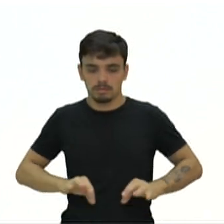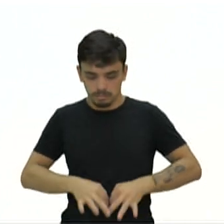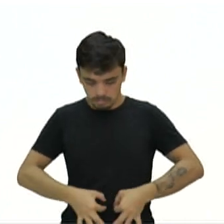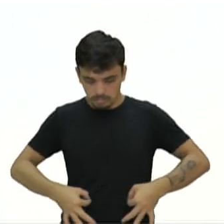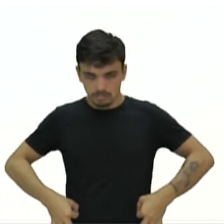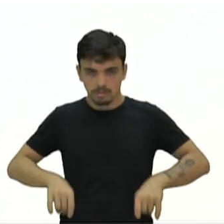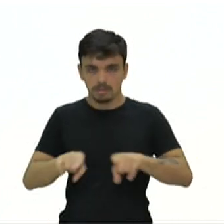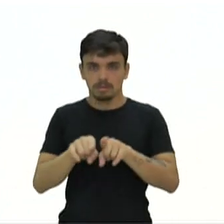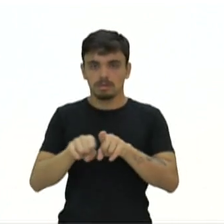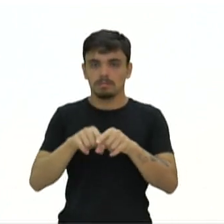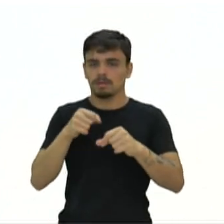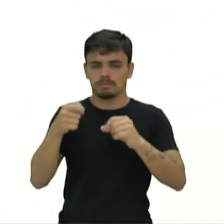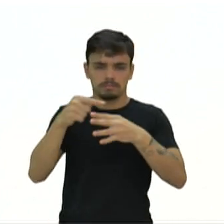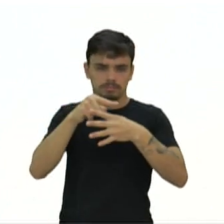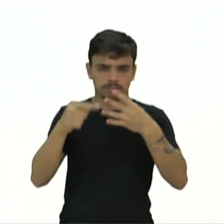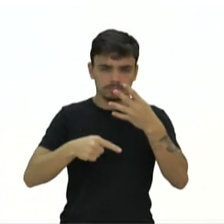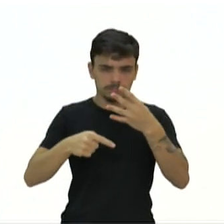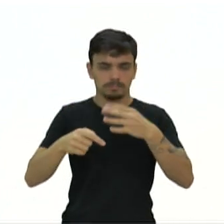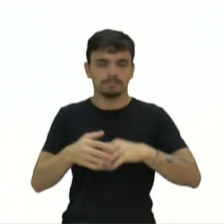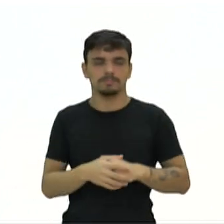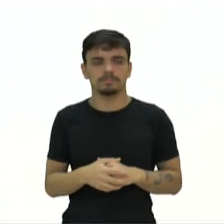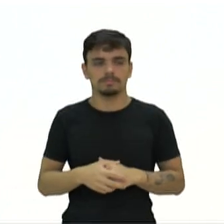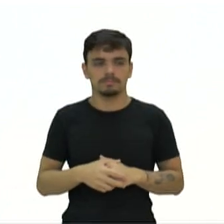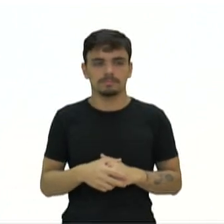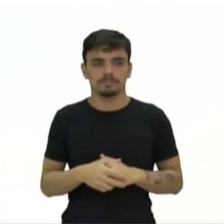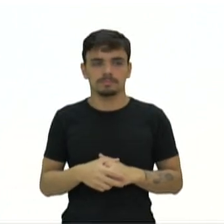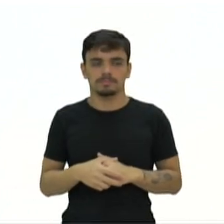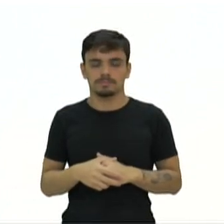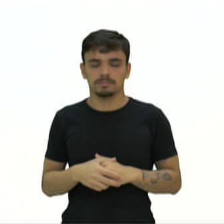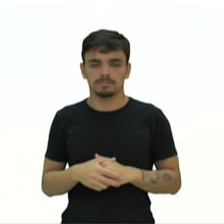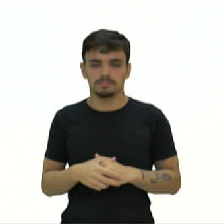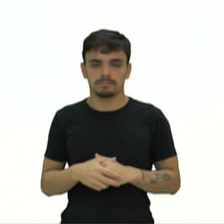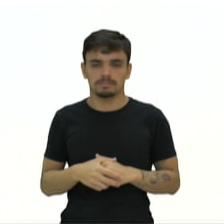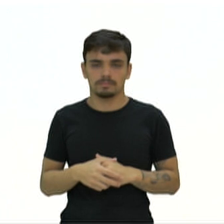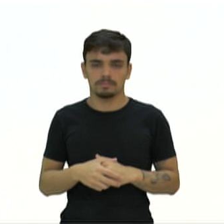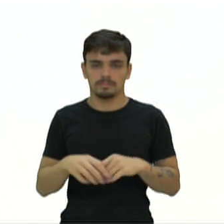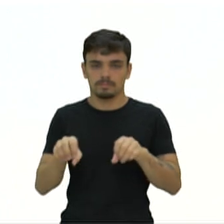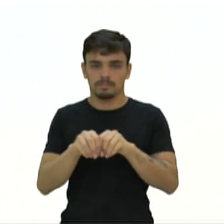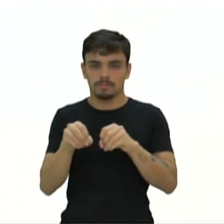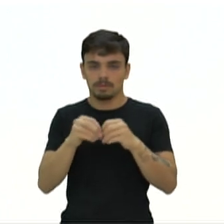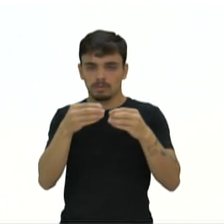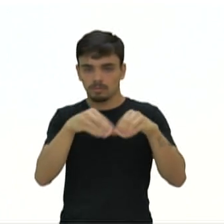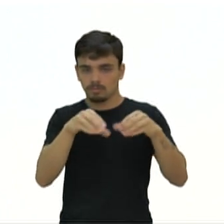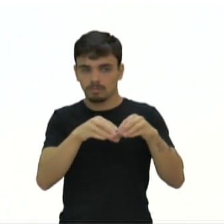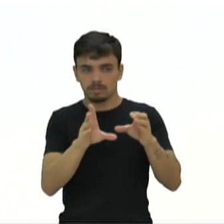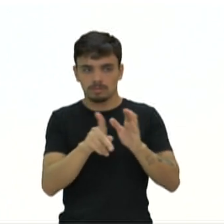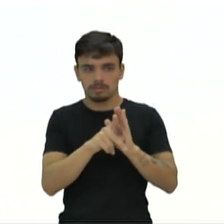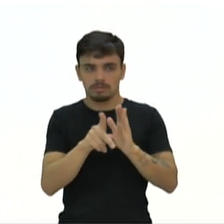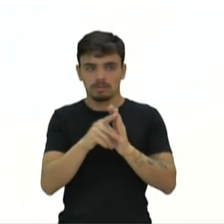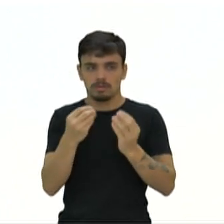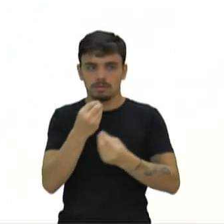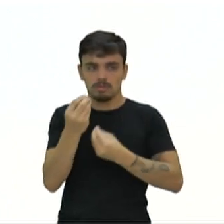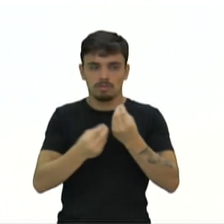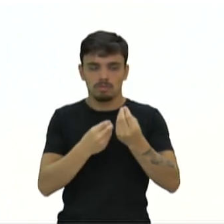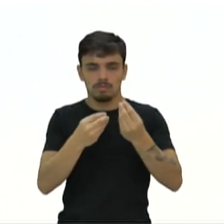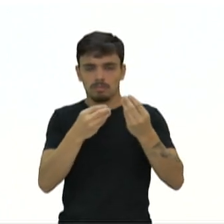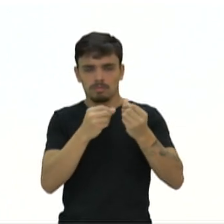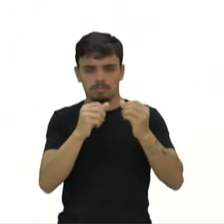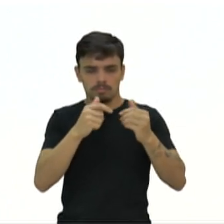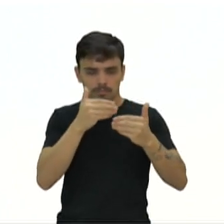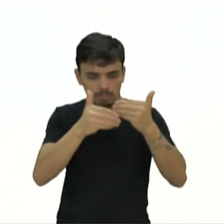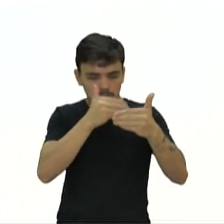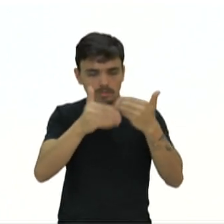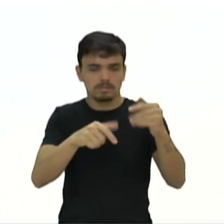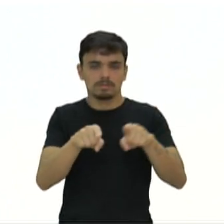né? Aqui o colo do útero, vagina e tal. Ovulação na tuba uterina, então aparece aqui amadurecimento e ovulação,